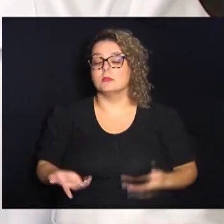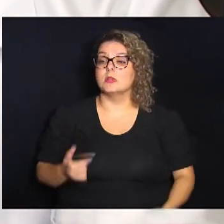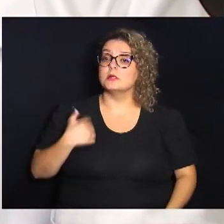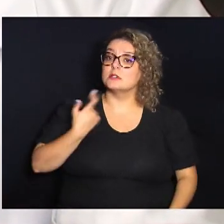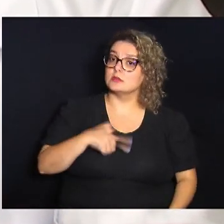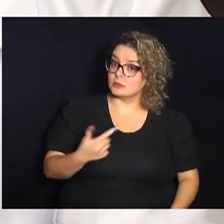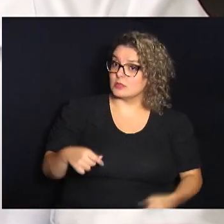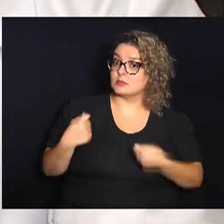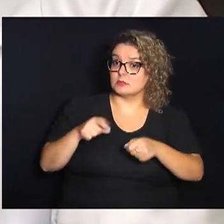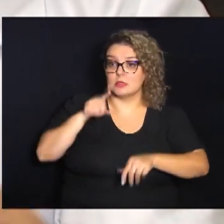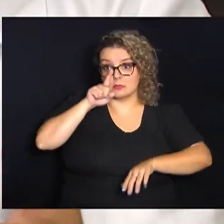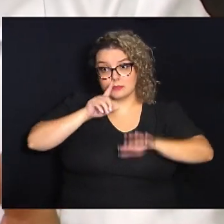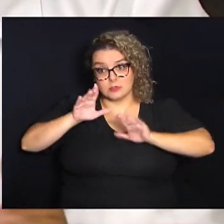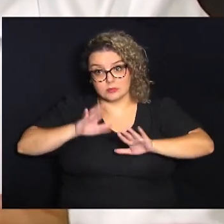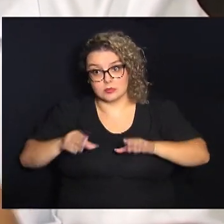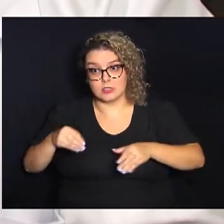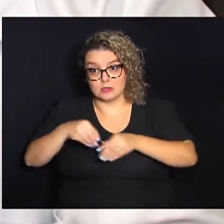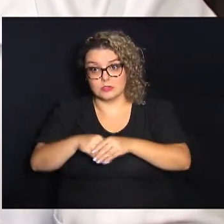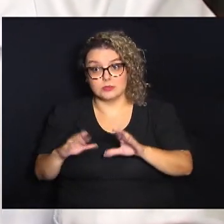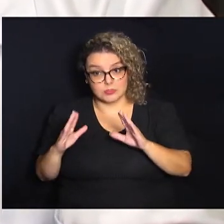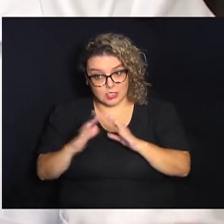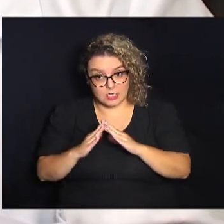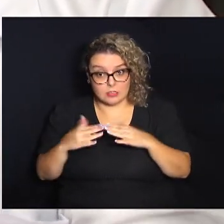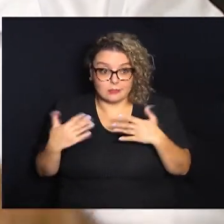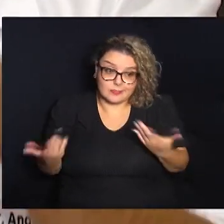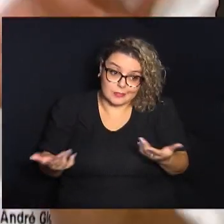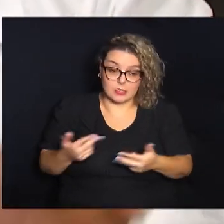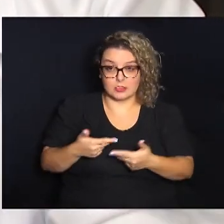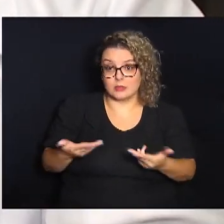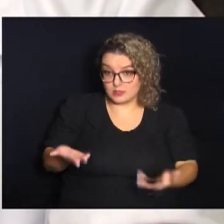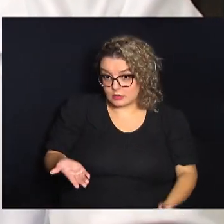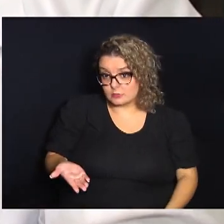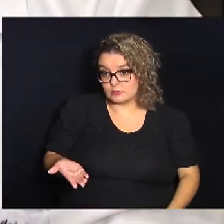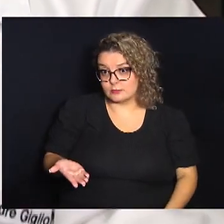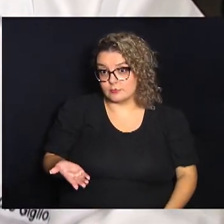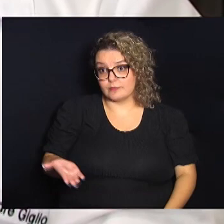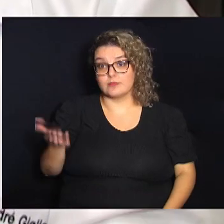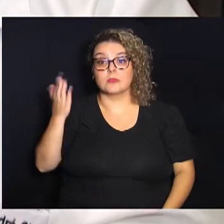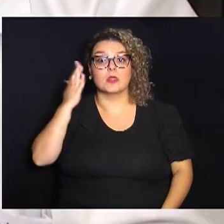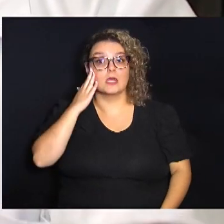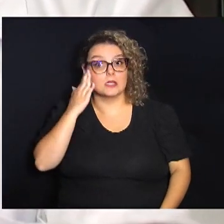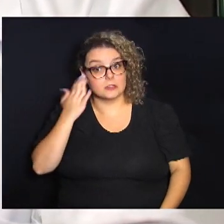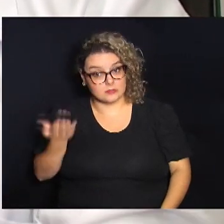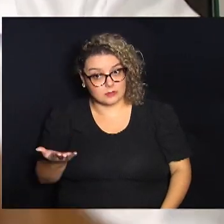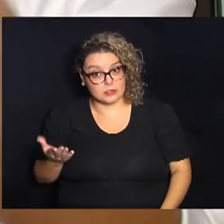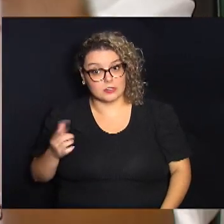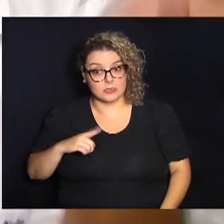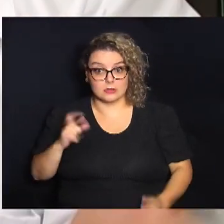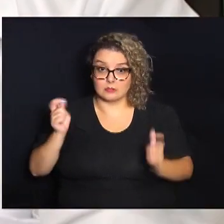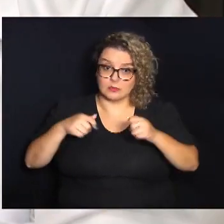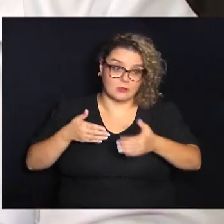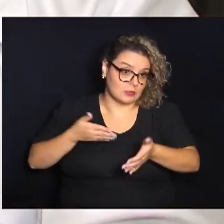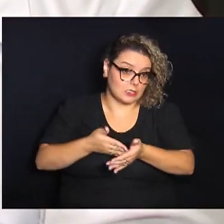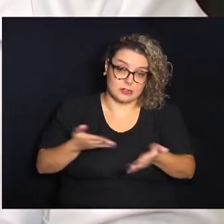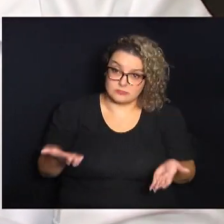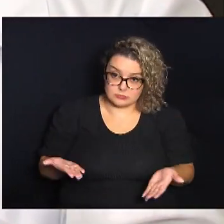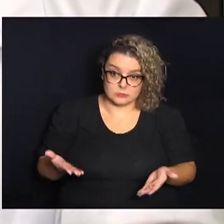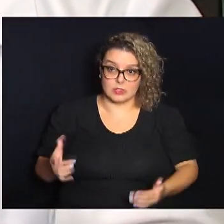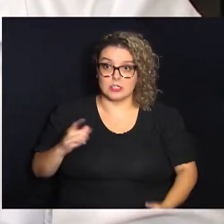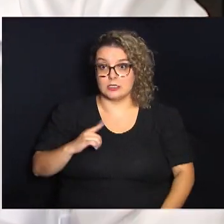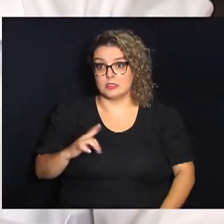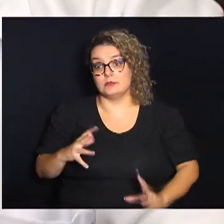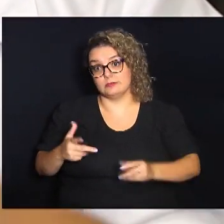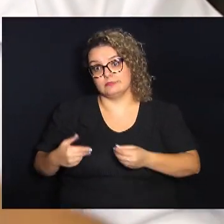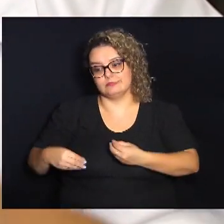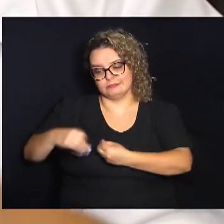deve ter esses cuidados em casa, né? Só que é aquela coisa, né? A gente sabe que isso tem uma eficácia limitada porque tem todo o entorno, né,